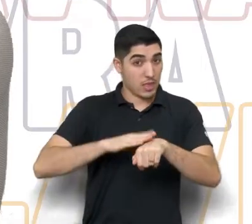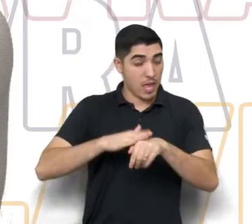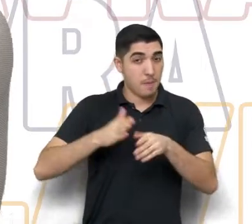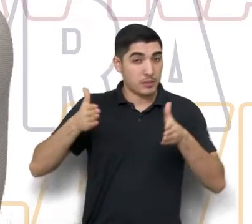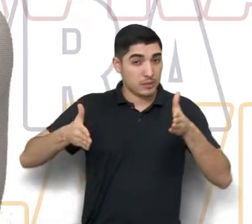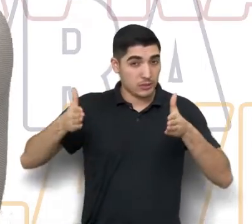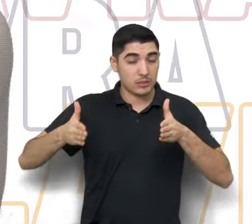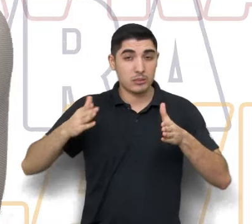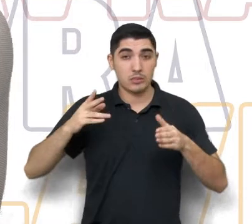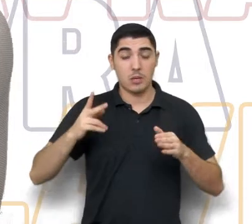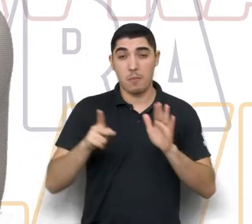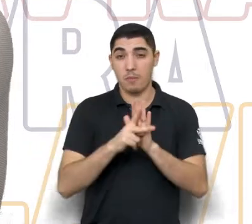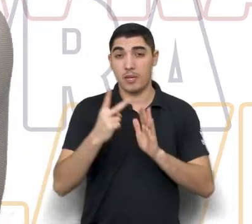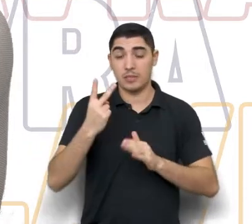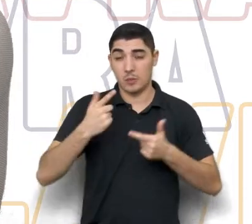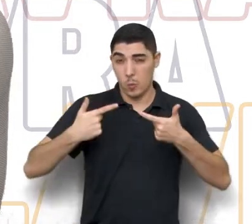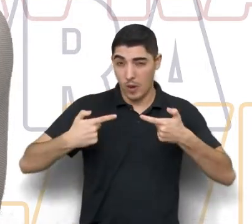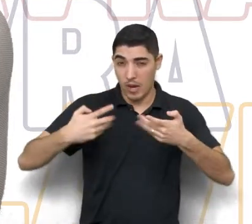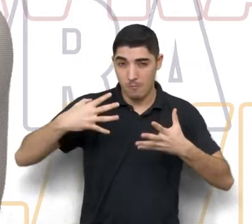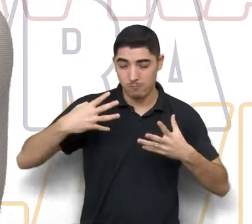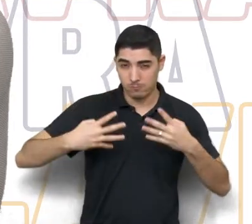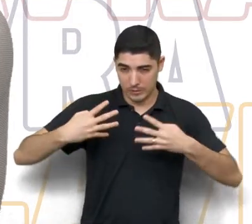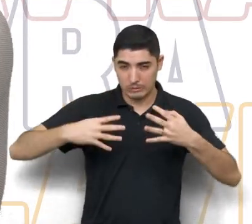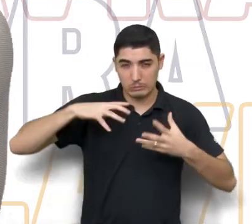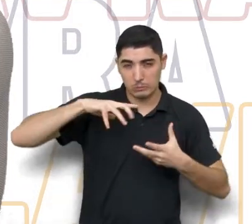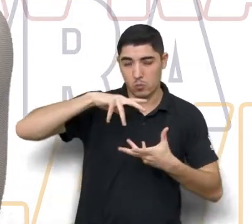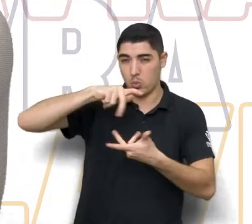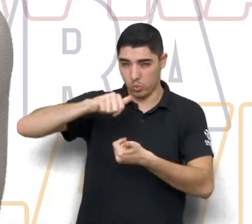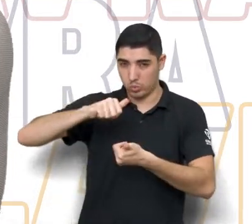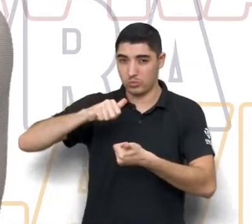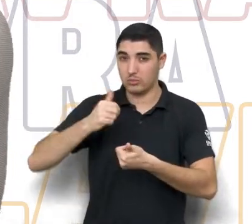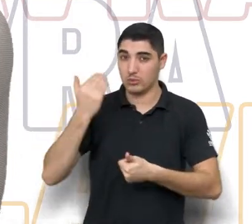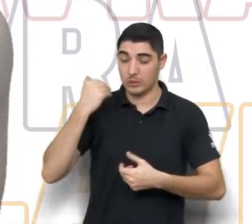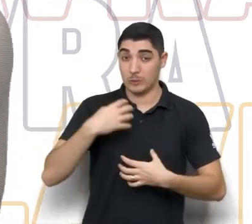né? Segunda Grande Guerra Mundial, Sentimento do Mundo.